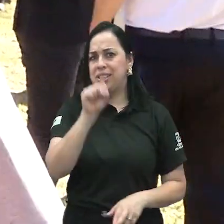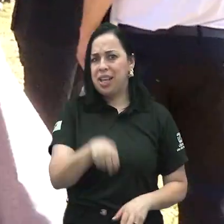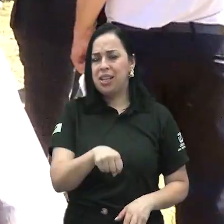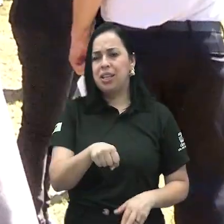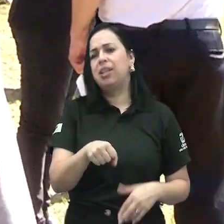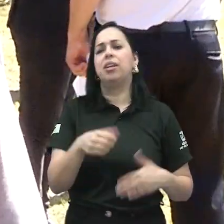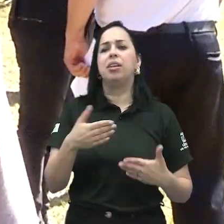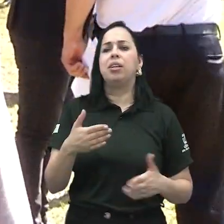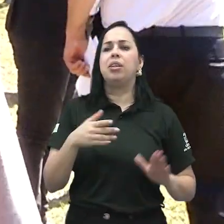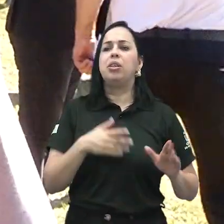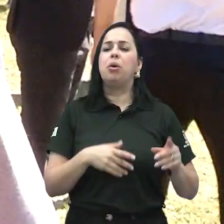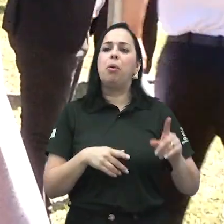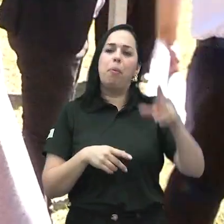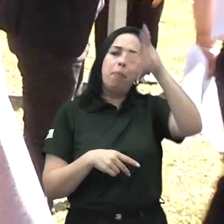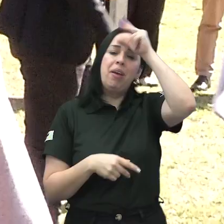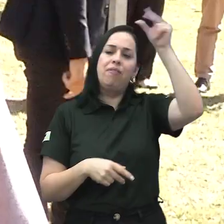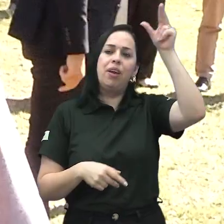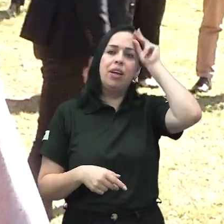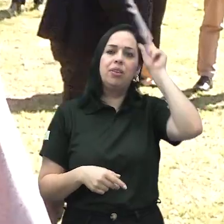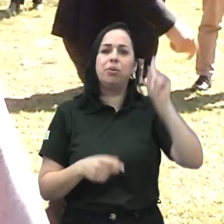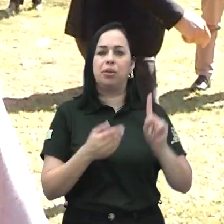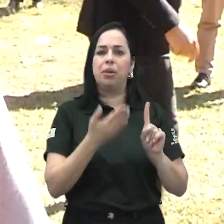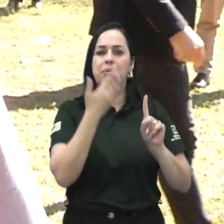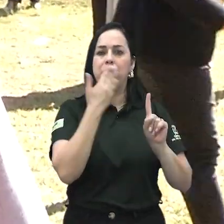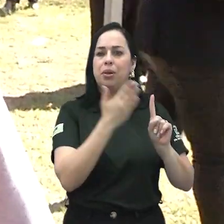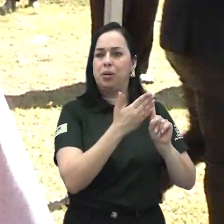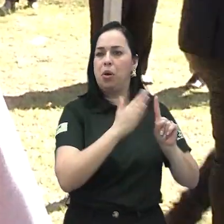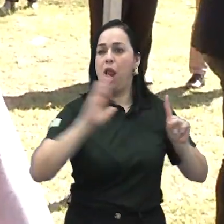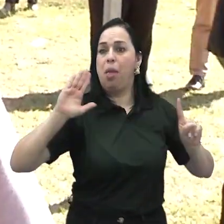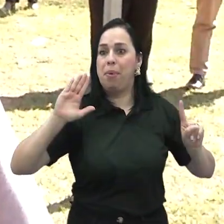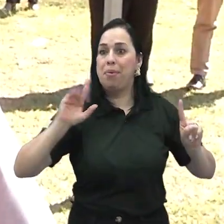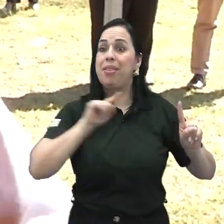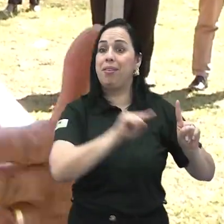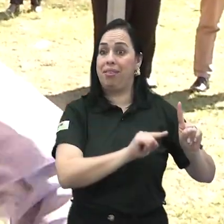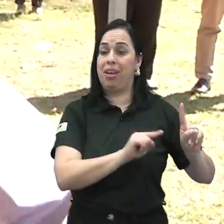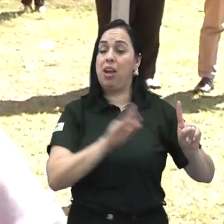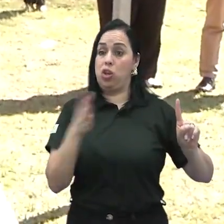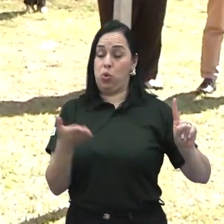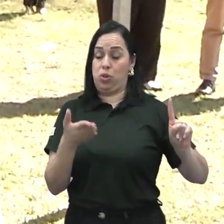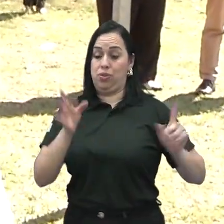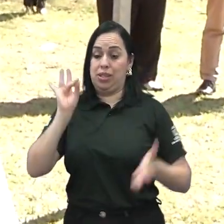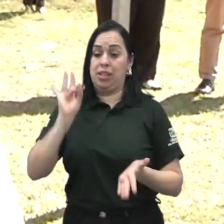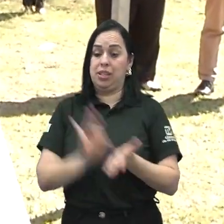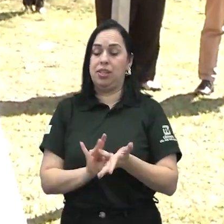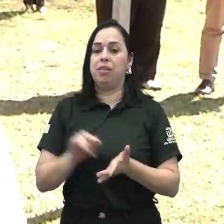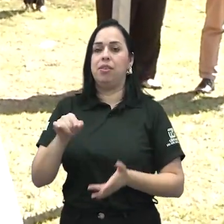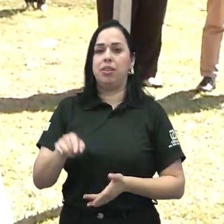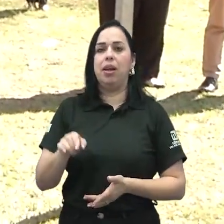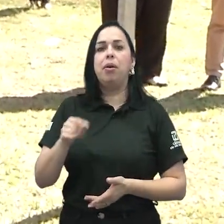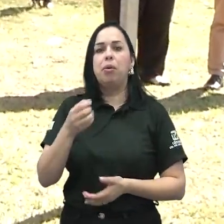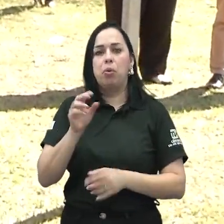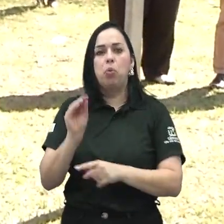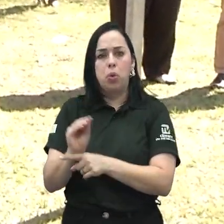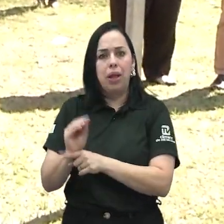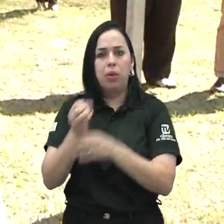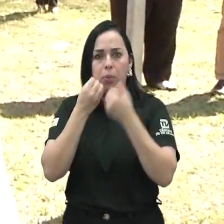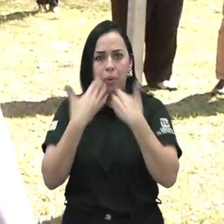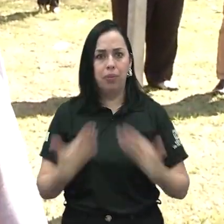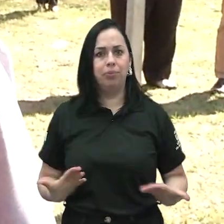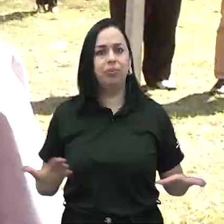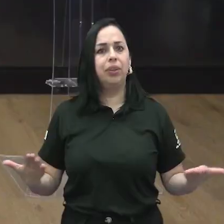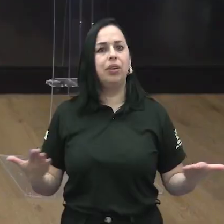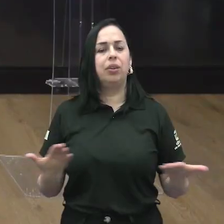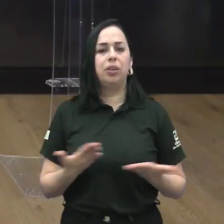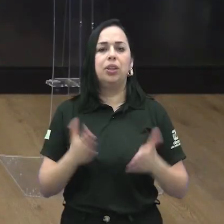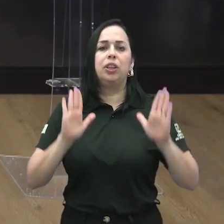sempre fiscalizando. E a promessa do prefeito, acredito, promessa não, que hoje é realidade, vai ser construída e vai ter uma gestão